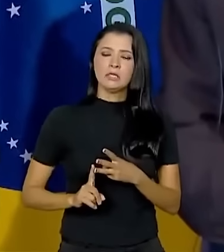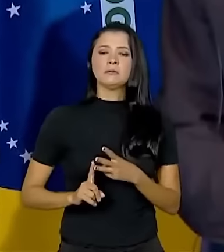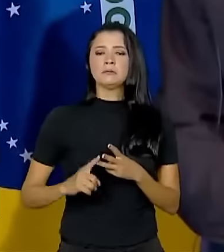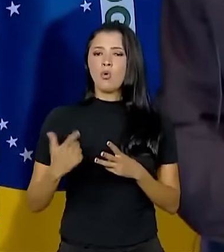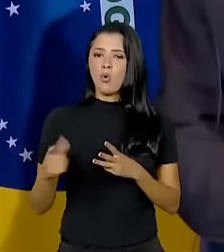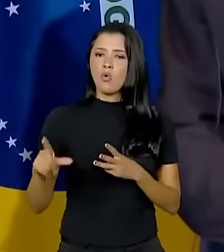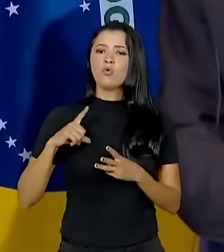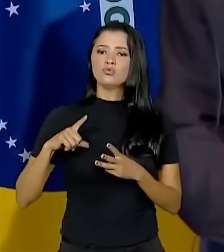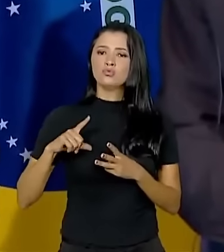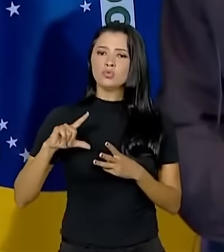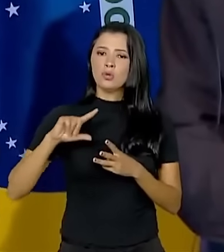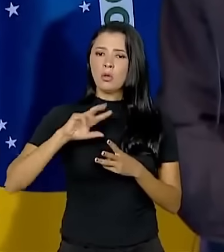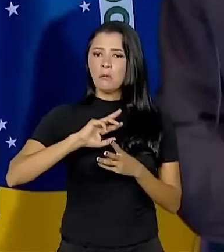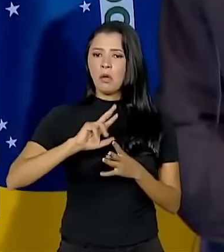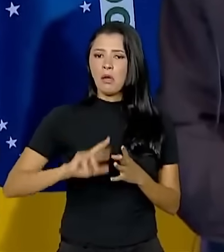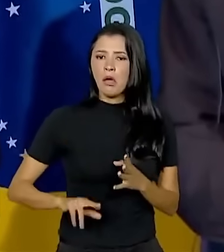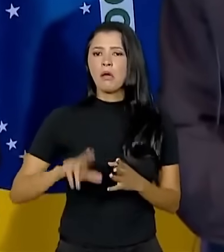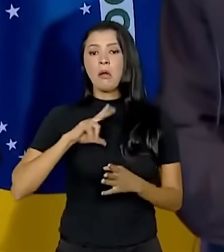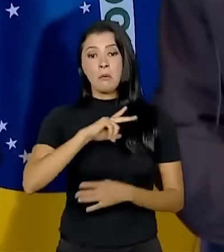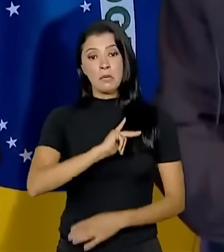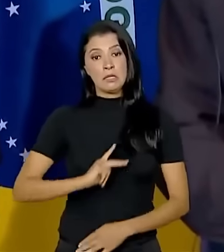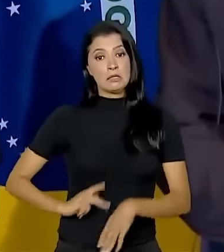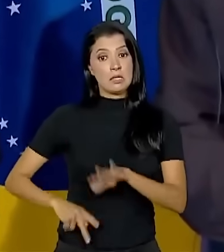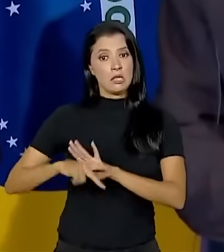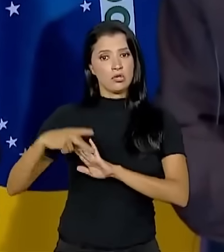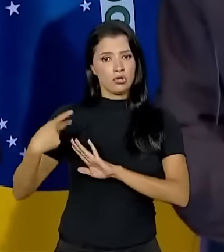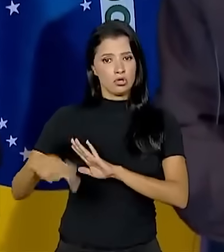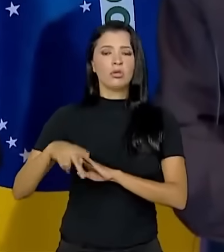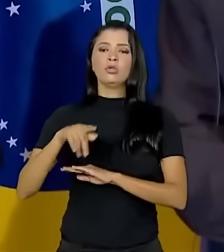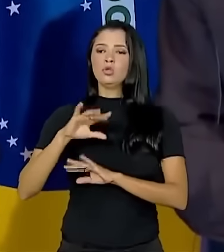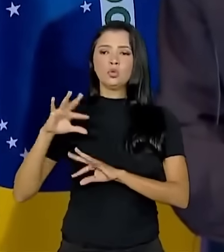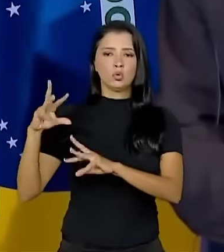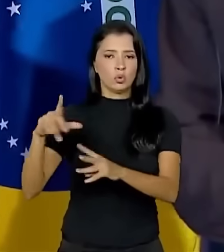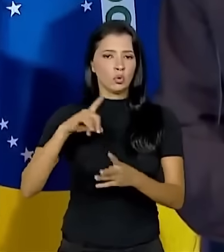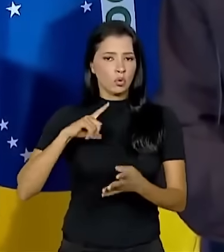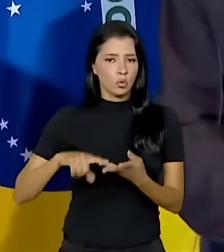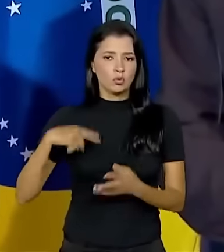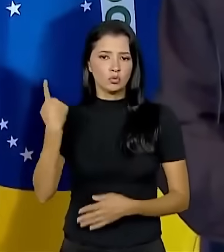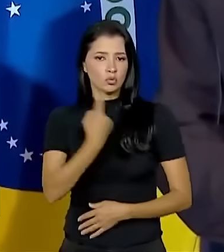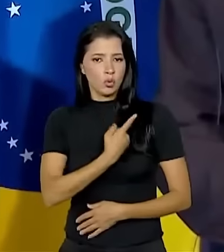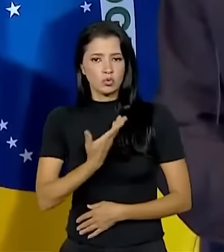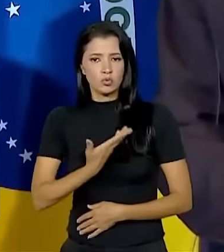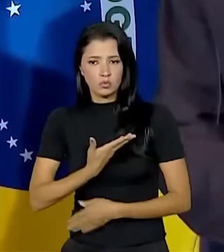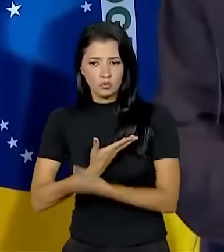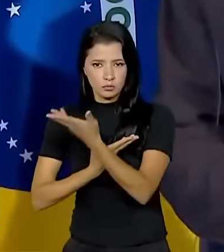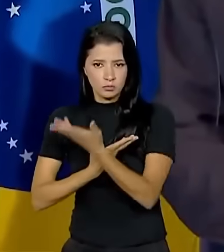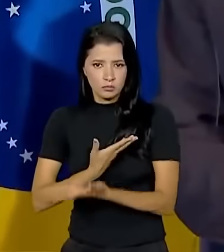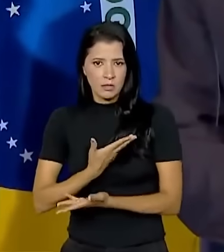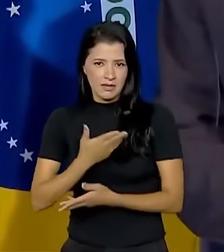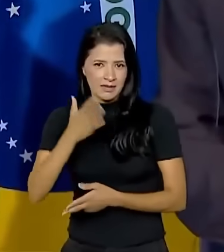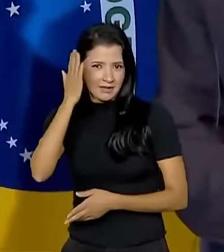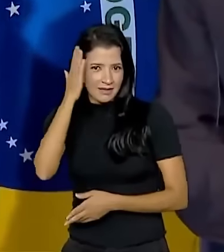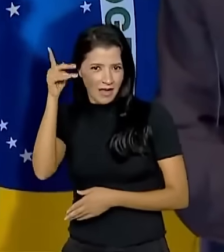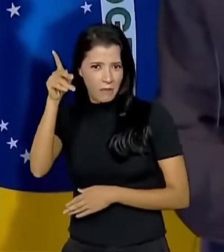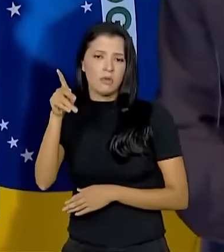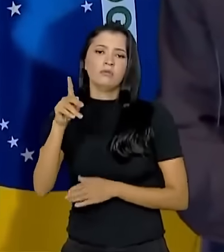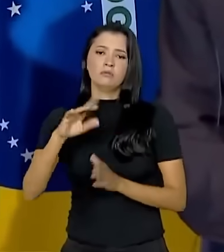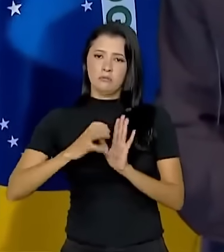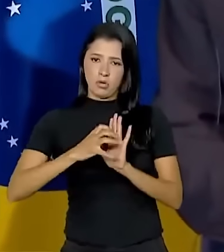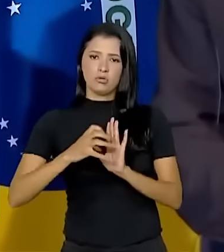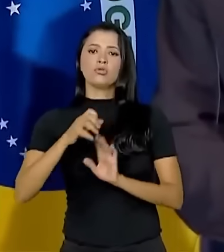foi todos os presidentes, Chirac, foi o nosso companheiro, sabe, do Partido